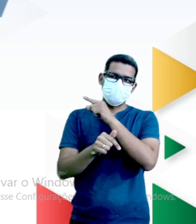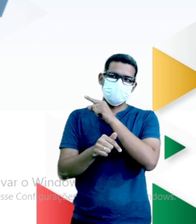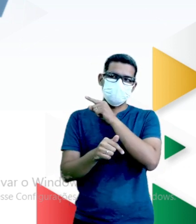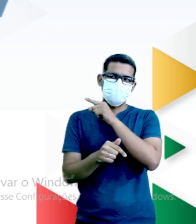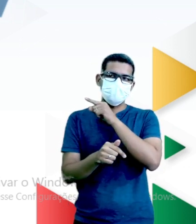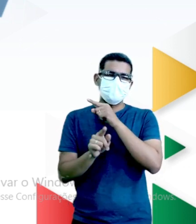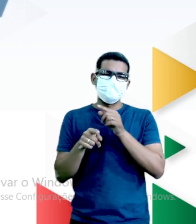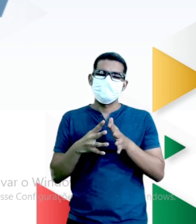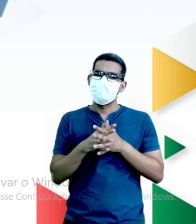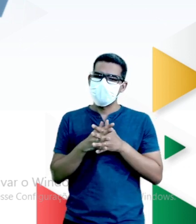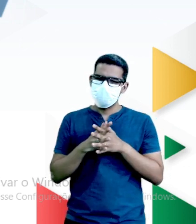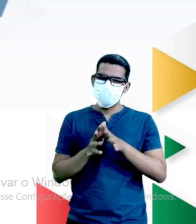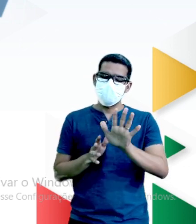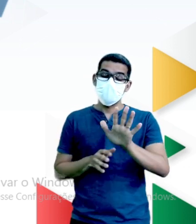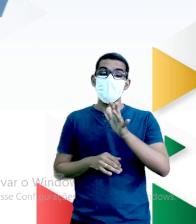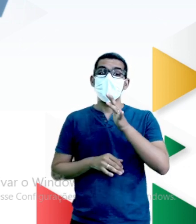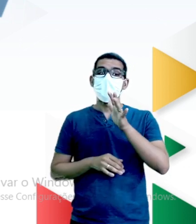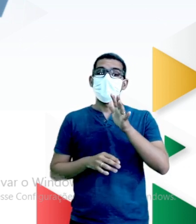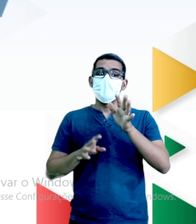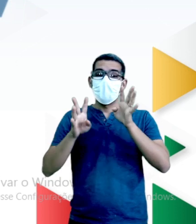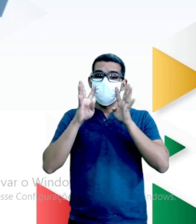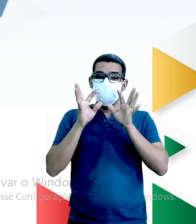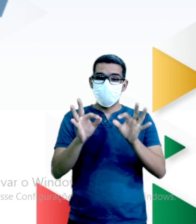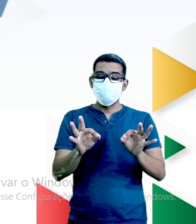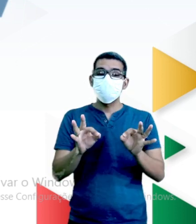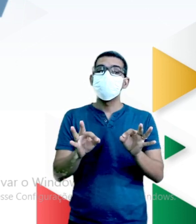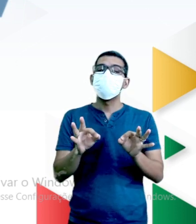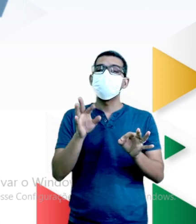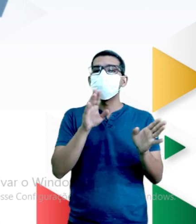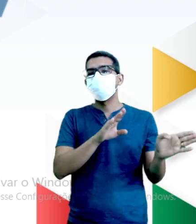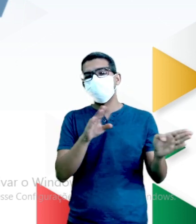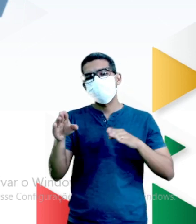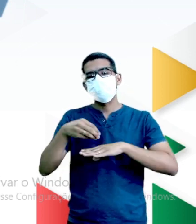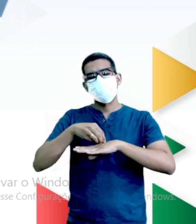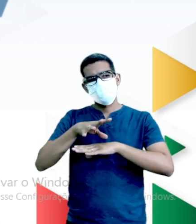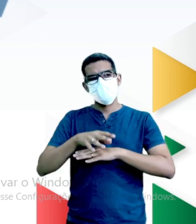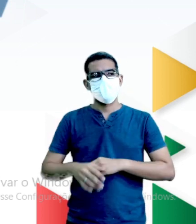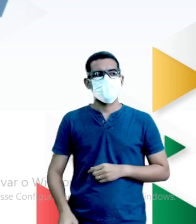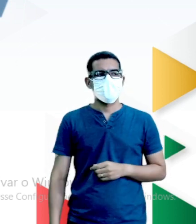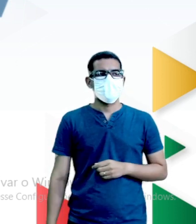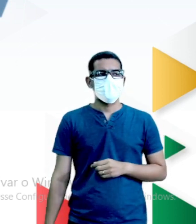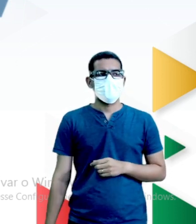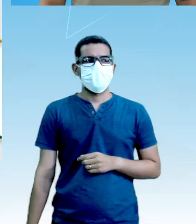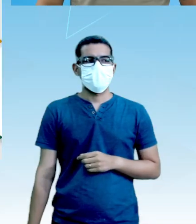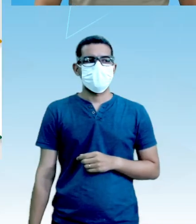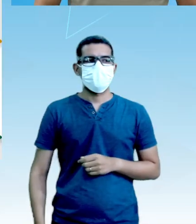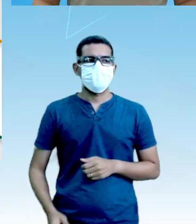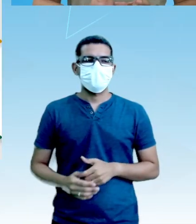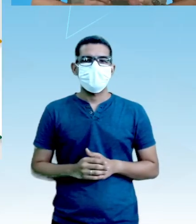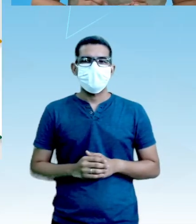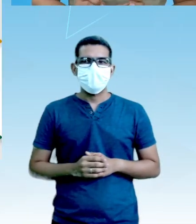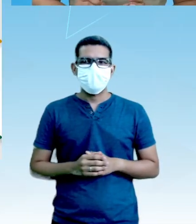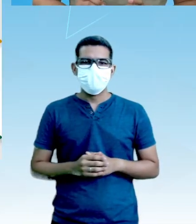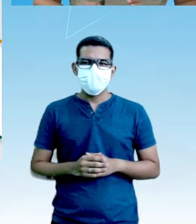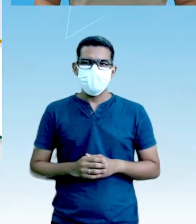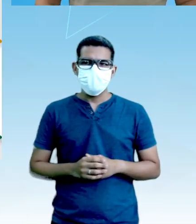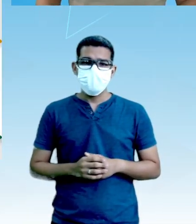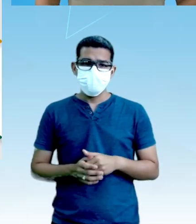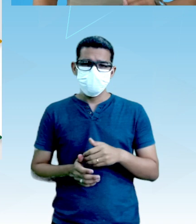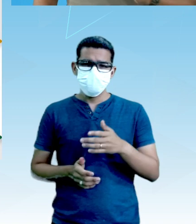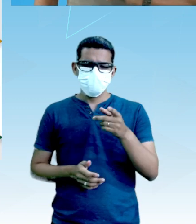muito complexa, tá? Mas presta atenção que eu vou te dar uma dica. Traz para mim aqui, Manuel, por favor. Presta bem